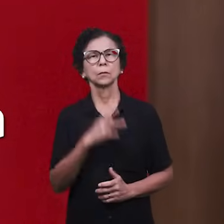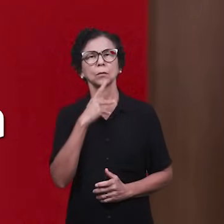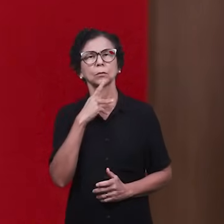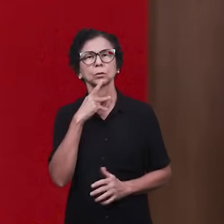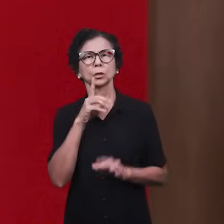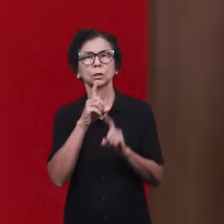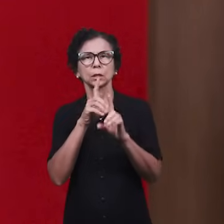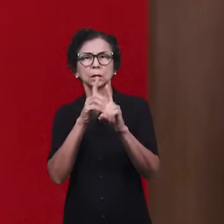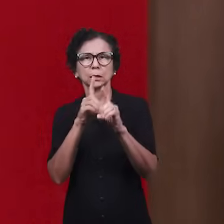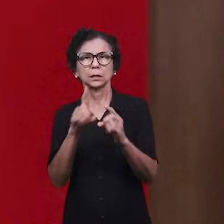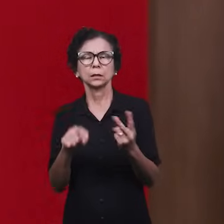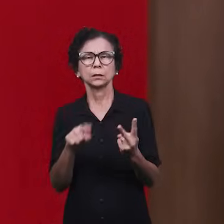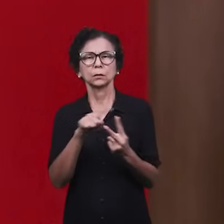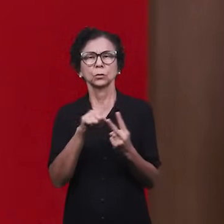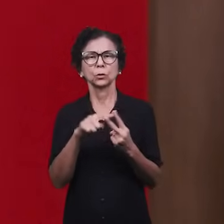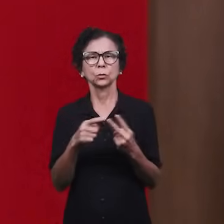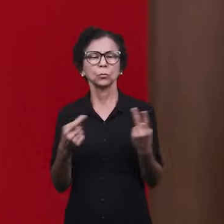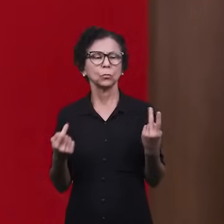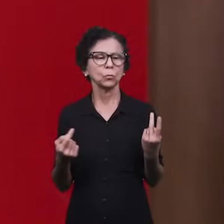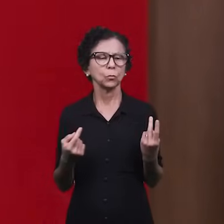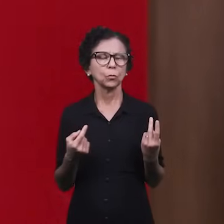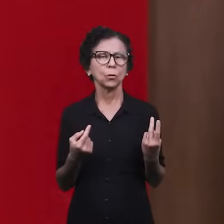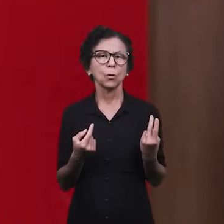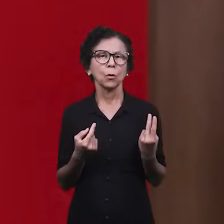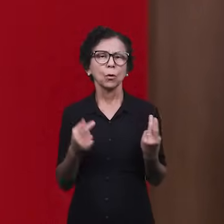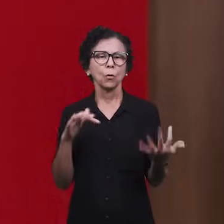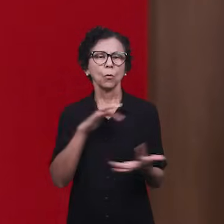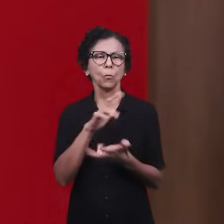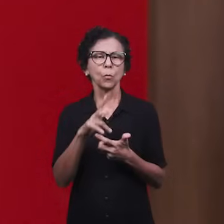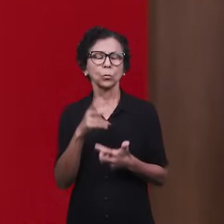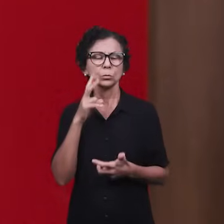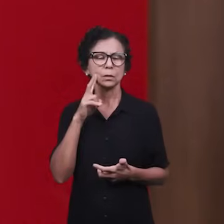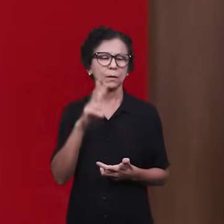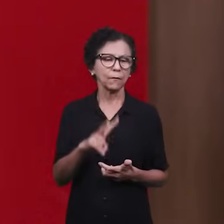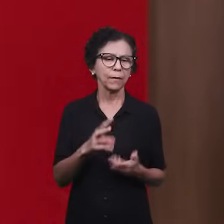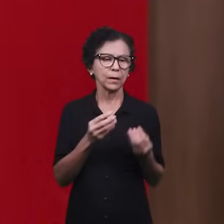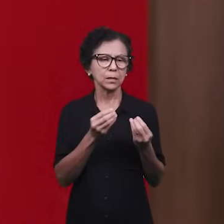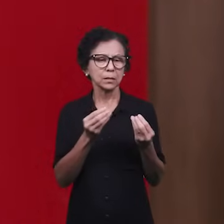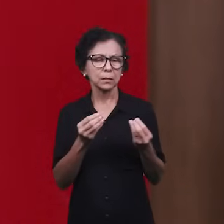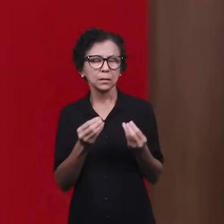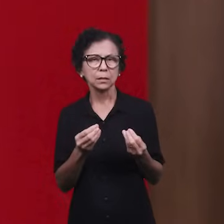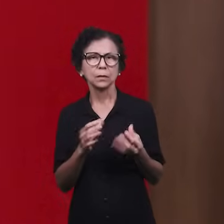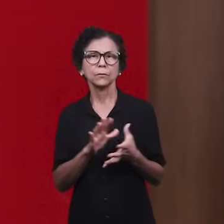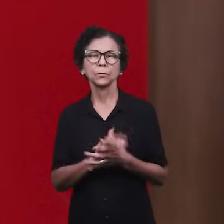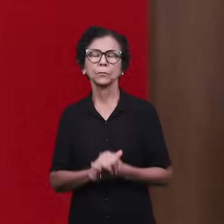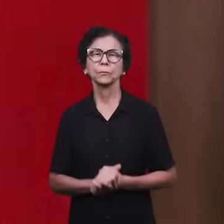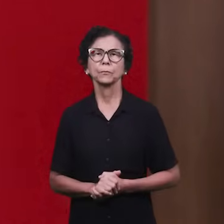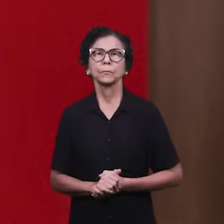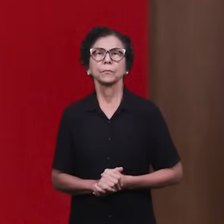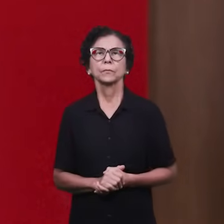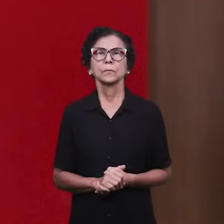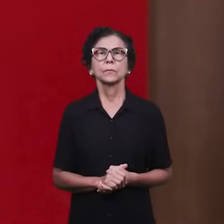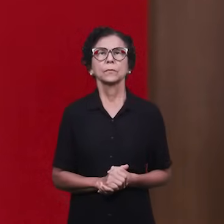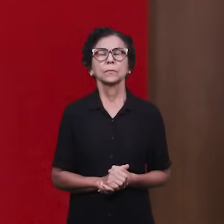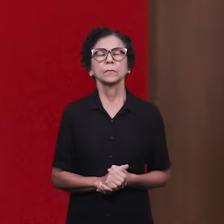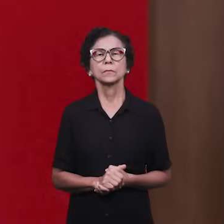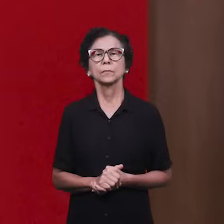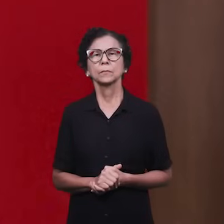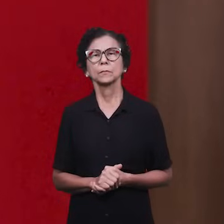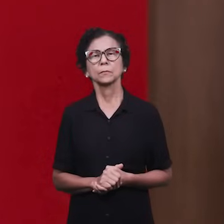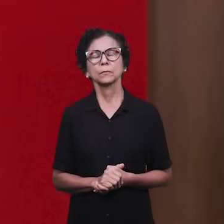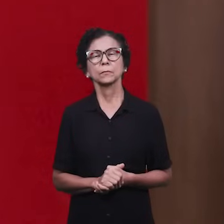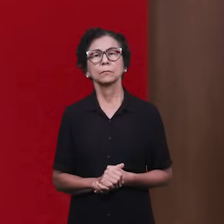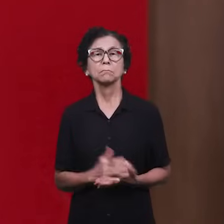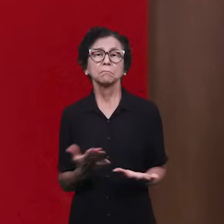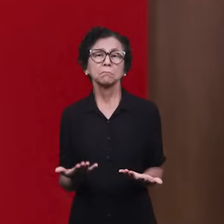de Platão é de dois mundos, um mundo sensível, aquilo que se vê, e um mundo ideal. Então, Agostinho